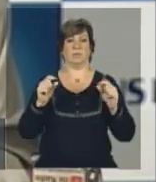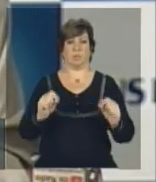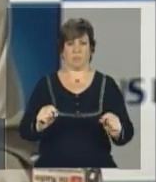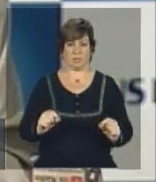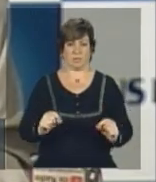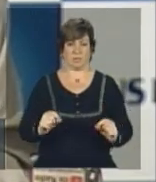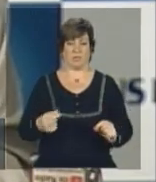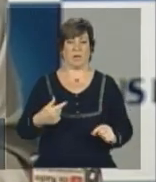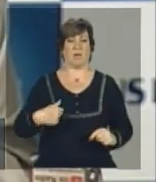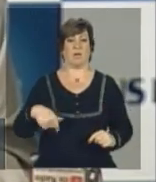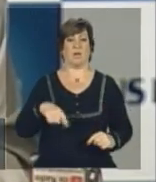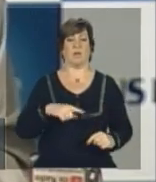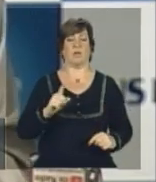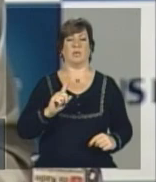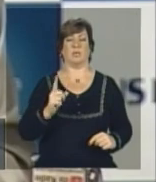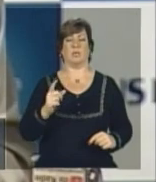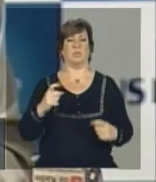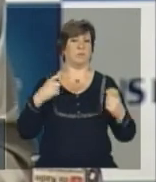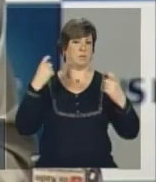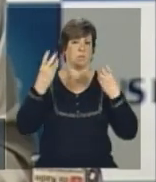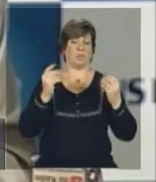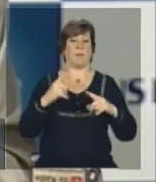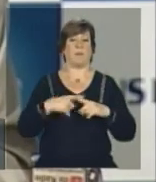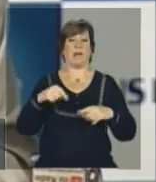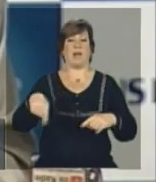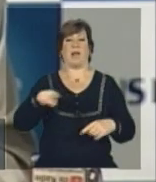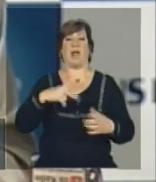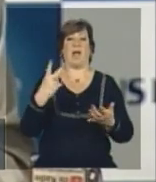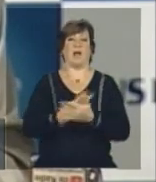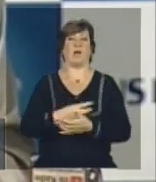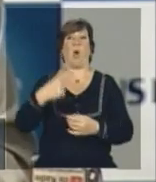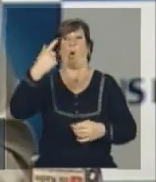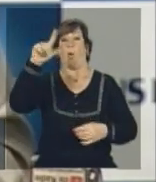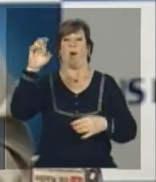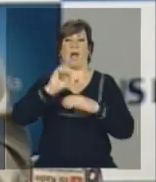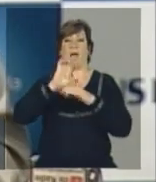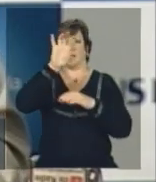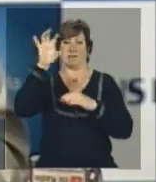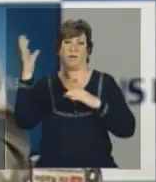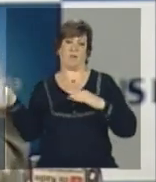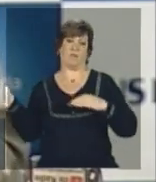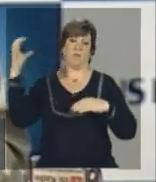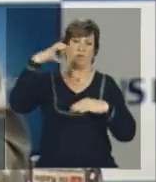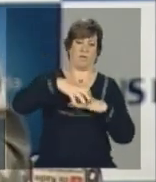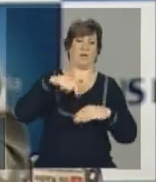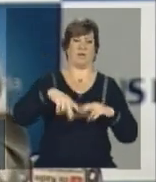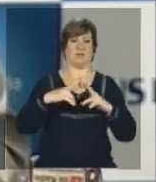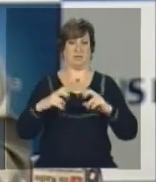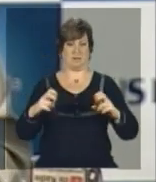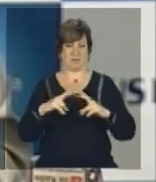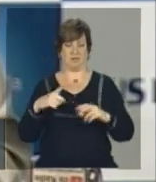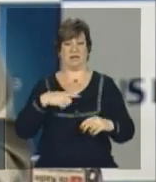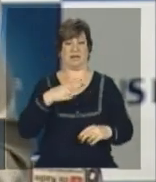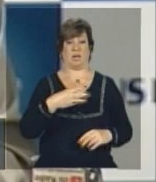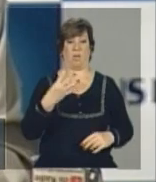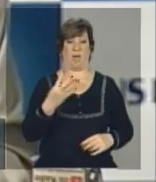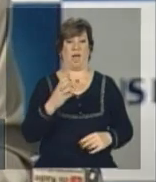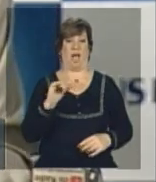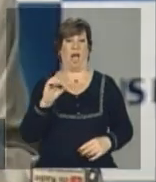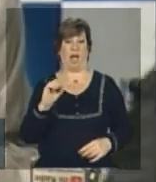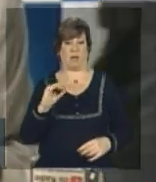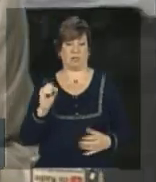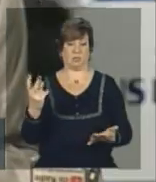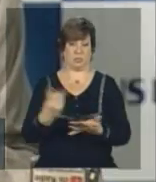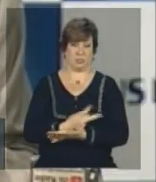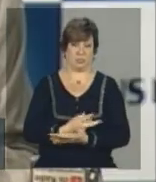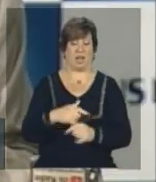não, vamos dizer assim, não valoriza muito, porque são todos casos que vêm de outros estados. Teve 34 casos no ano passado, nesse mesmo período agora